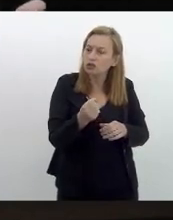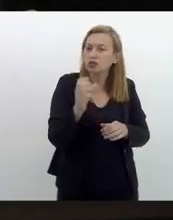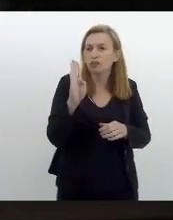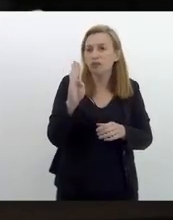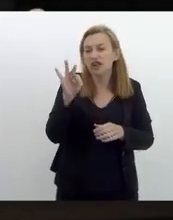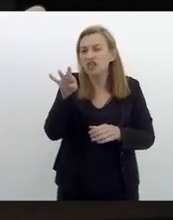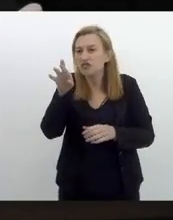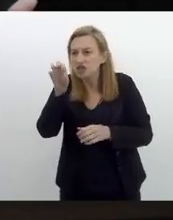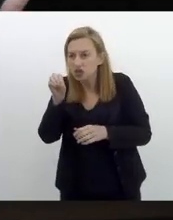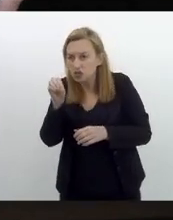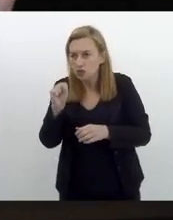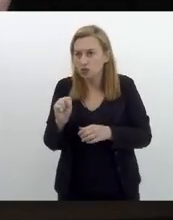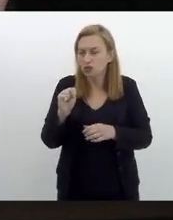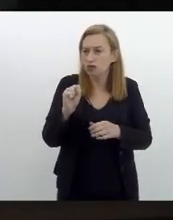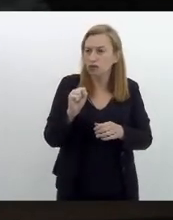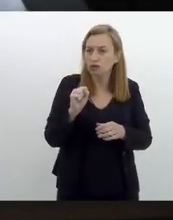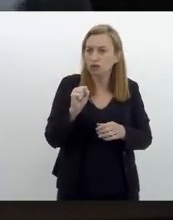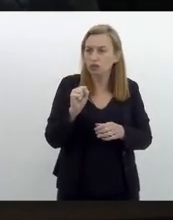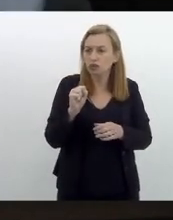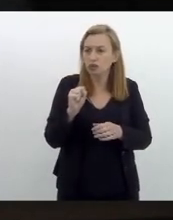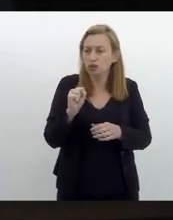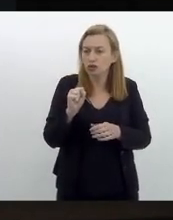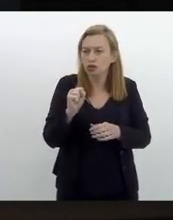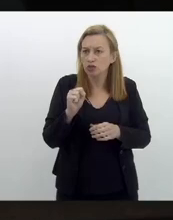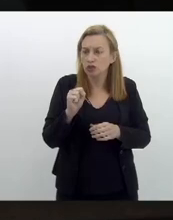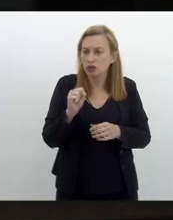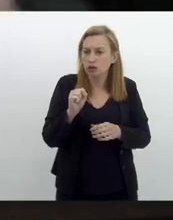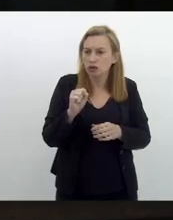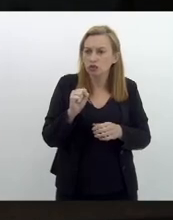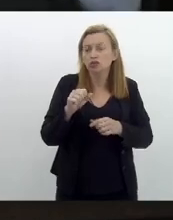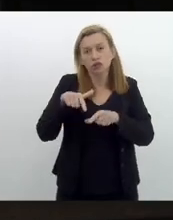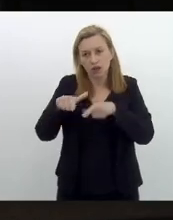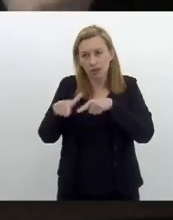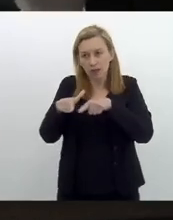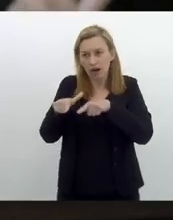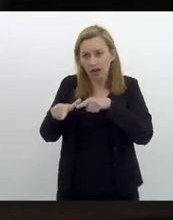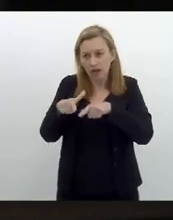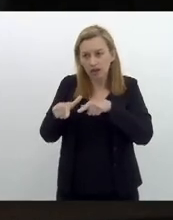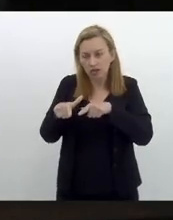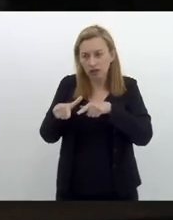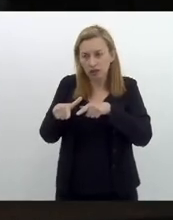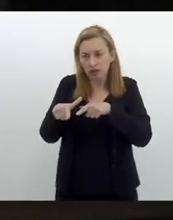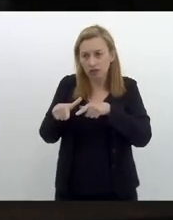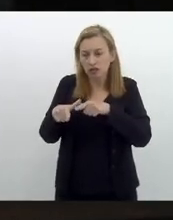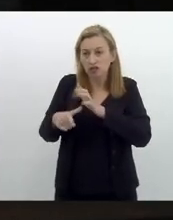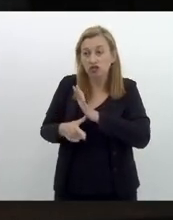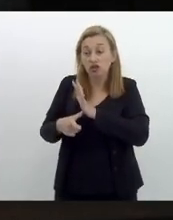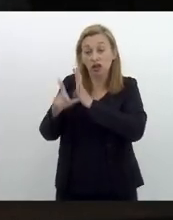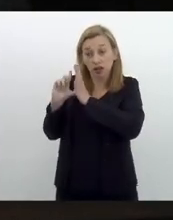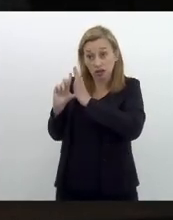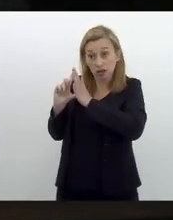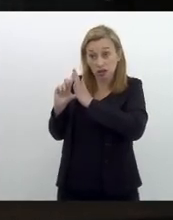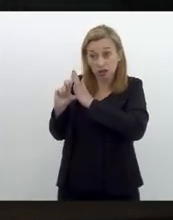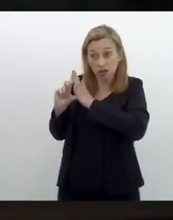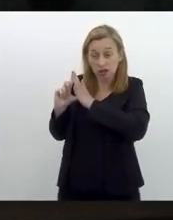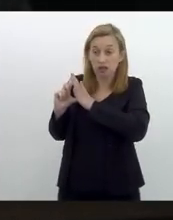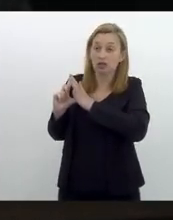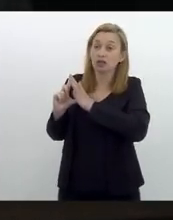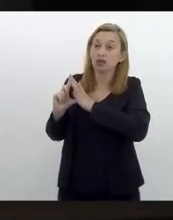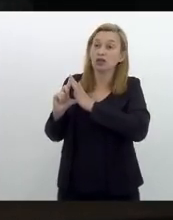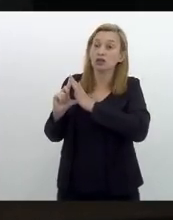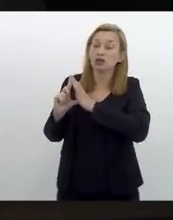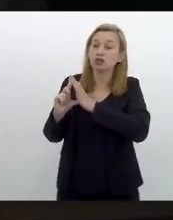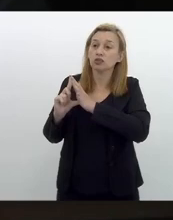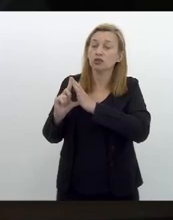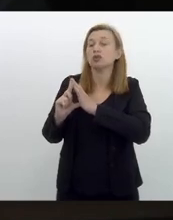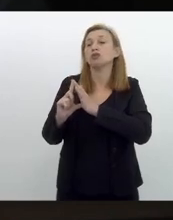cargo que exercia e dentro